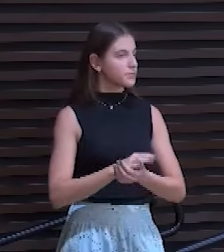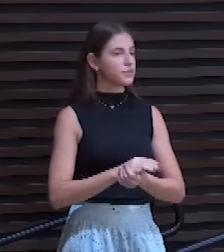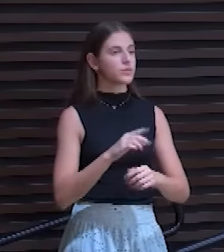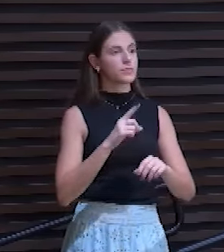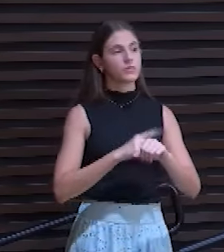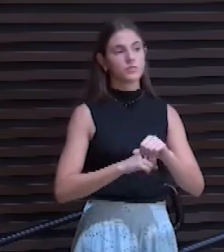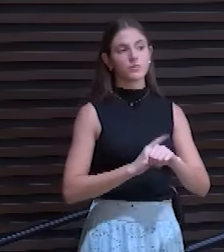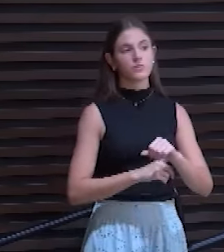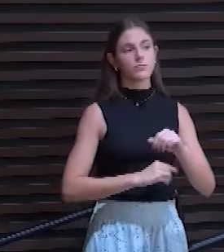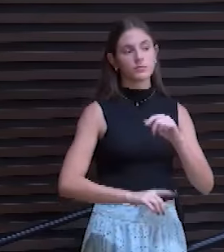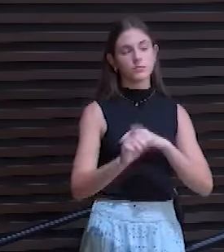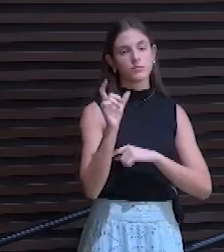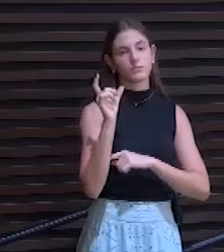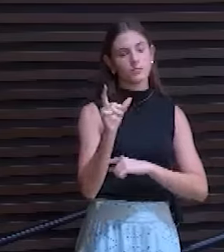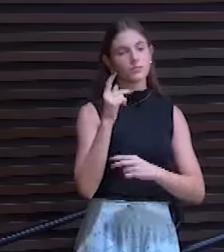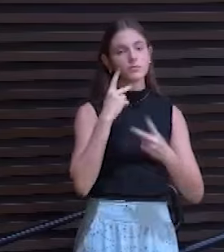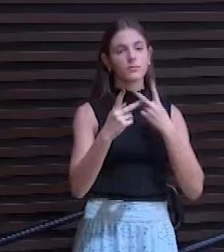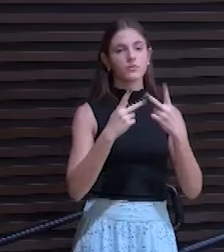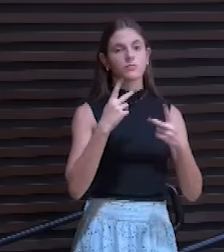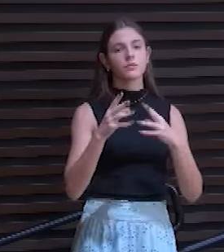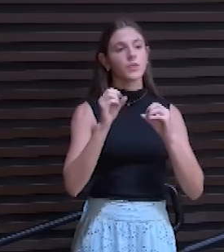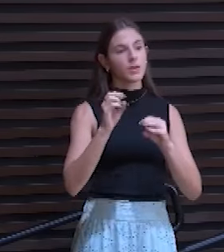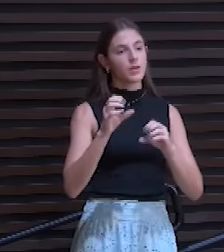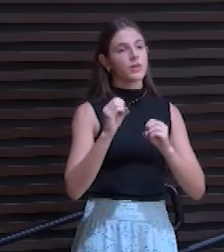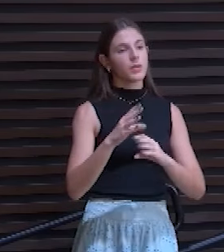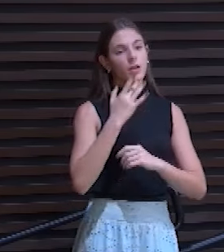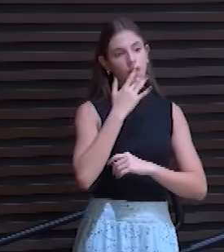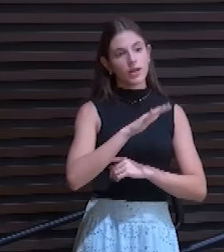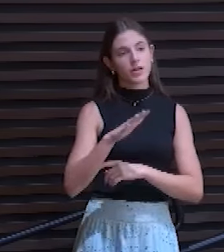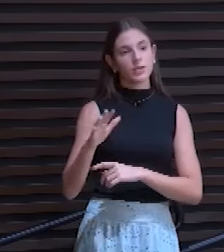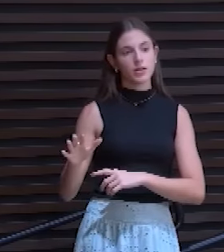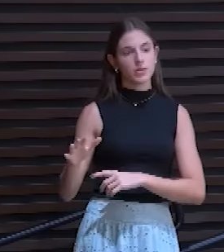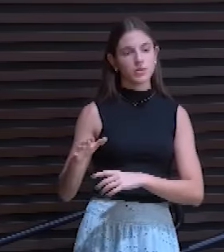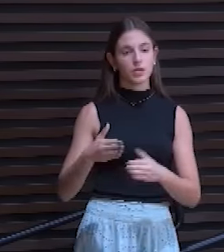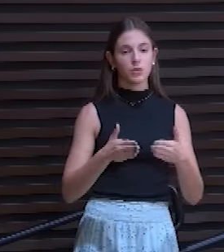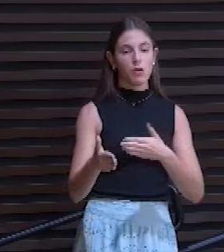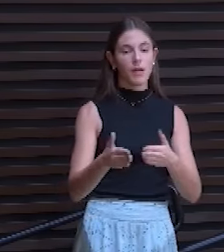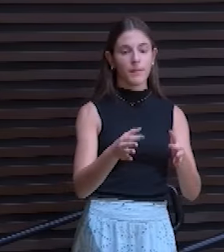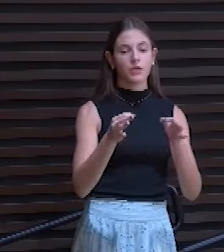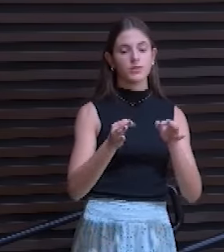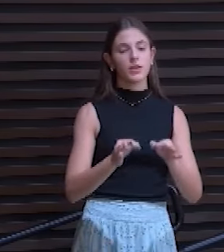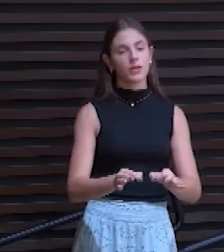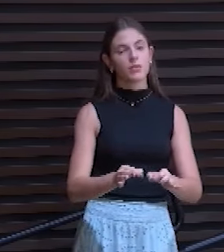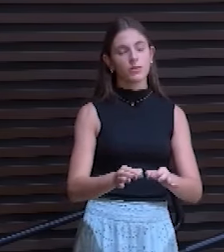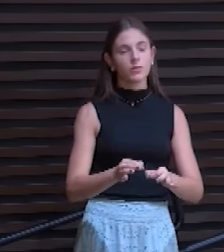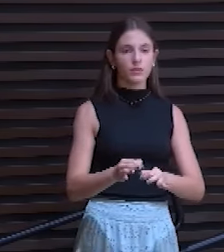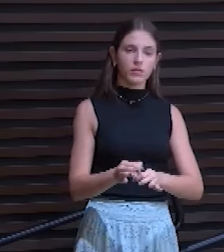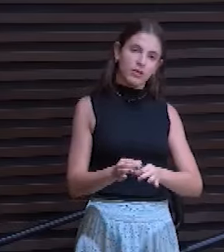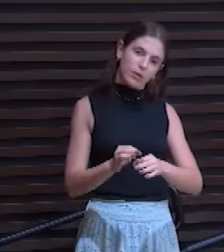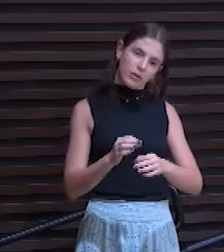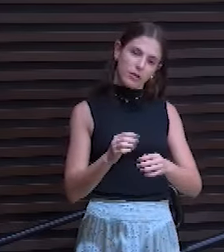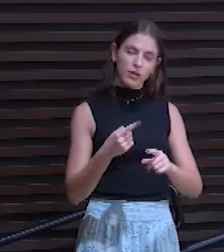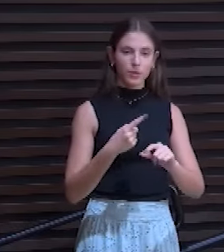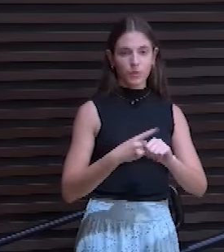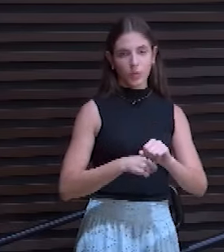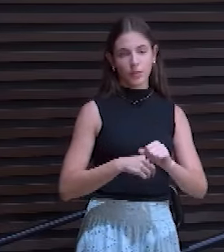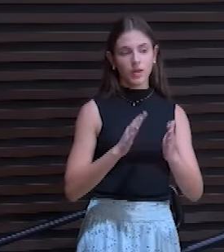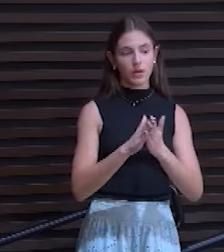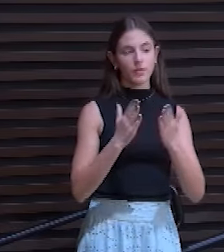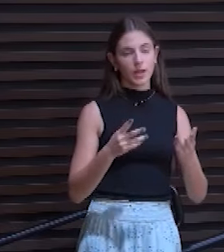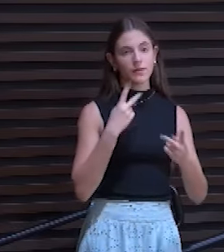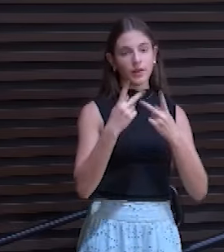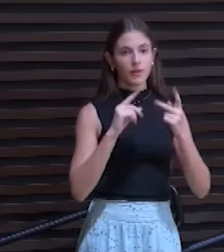ensina a criança no caminho que deve andar. Quando a Bíblia manda incutir a palavra, quando a Bíblia manda você trabalhar